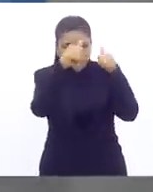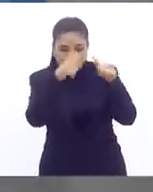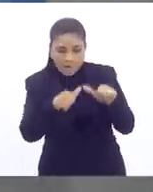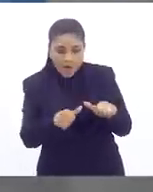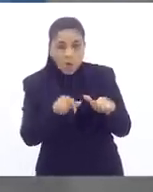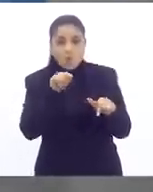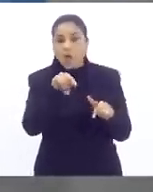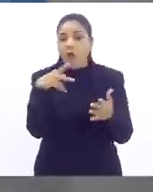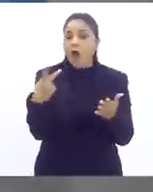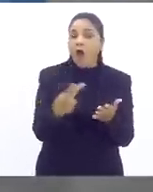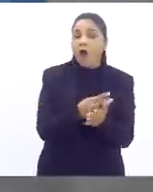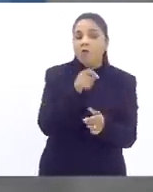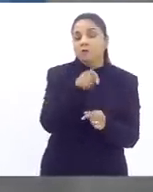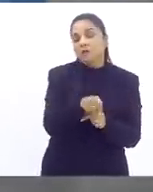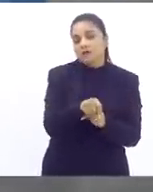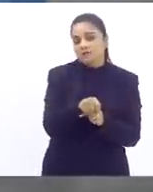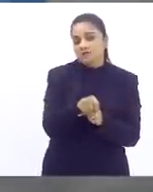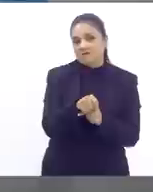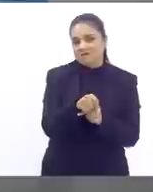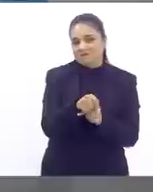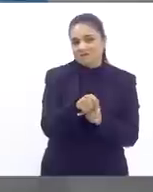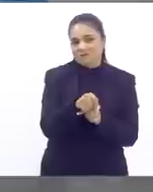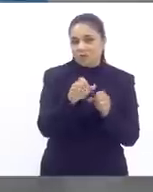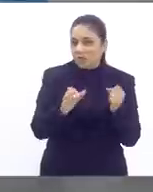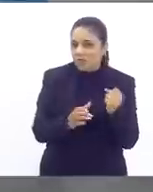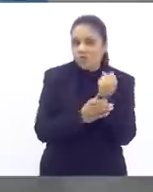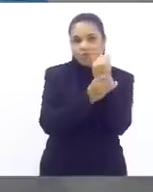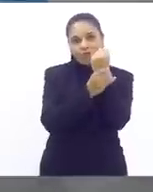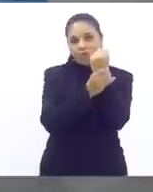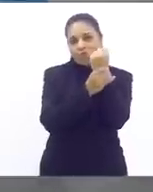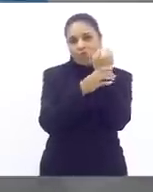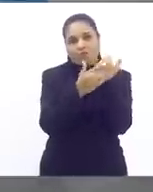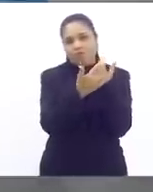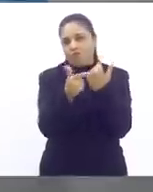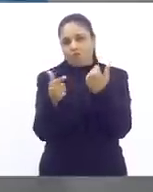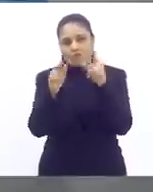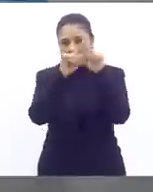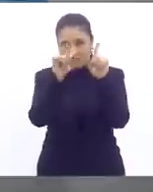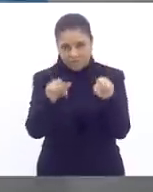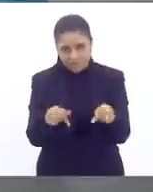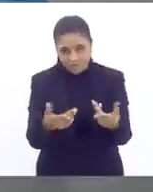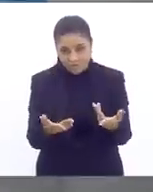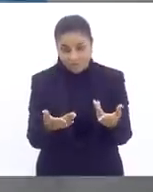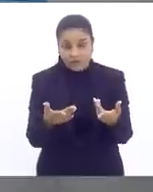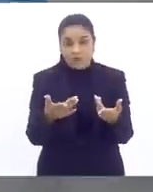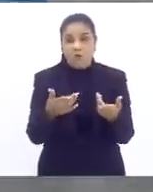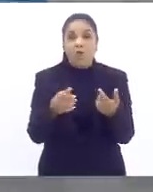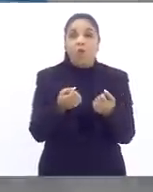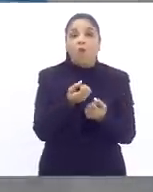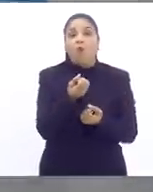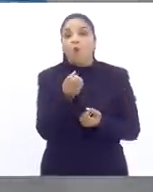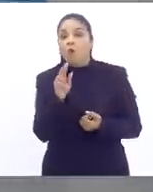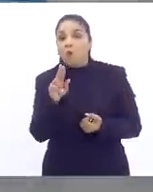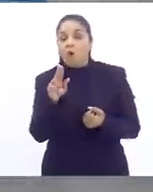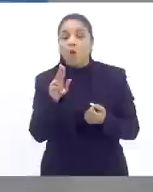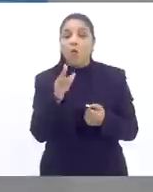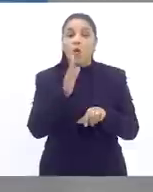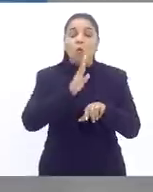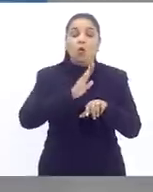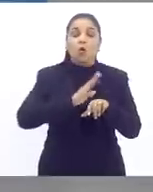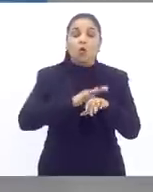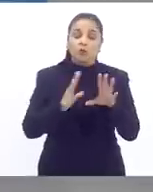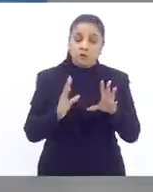acontecendo na ponta que não está garantindo aos servidores o seu direito ou de ver o tempo computado